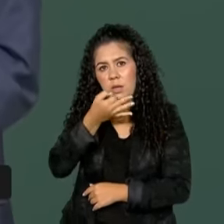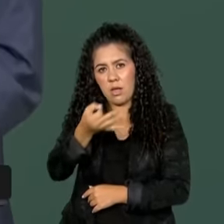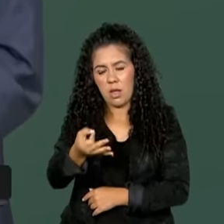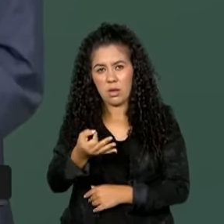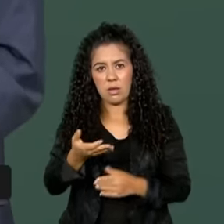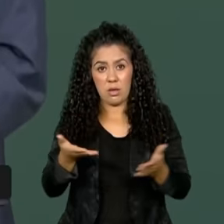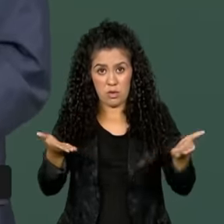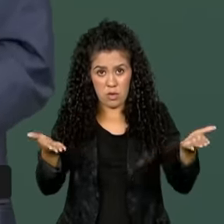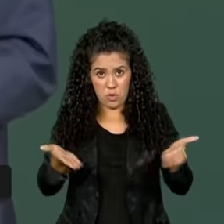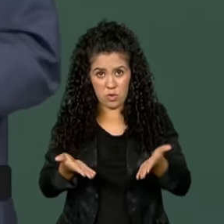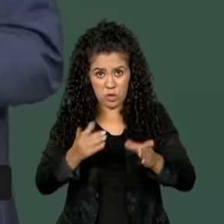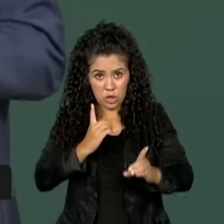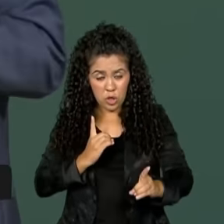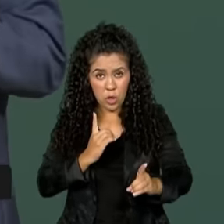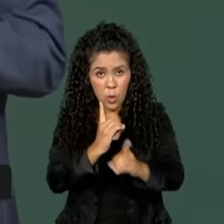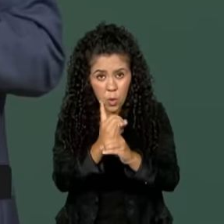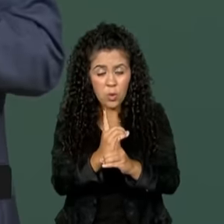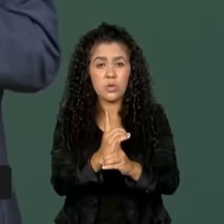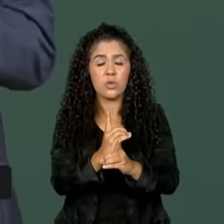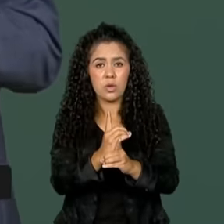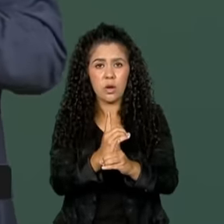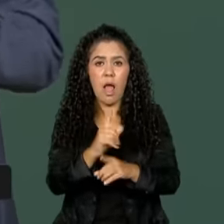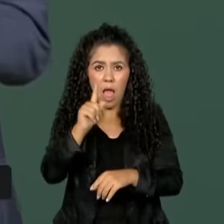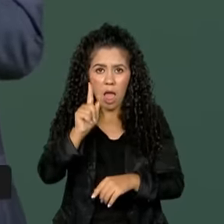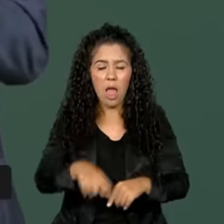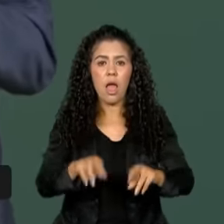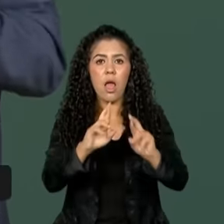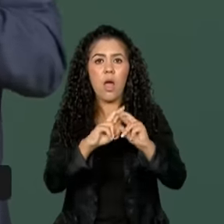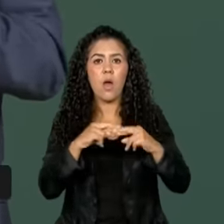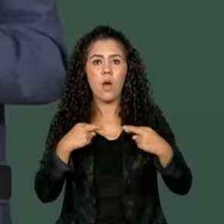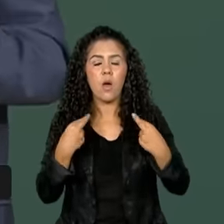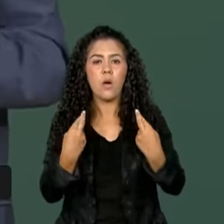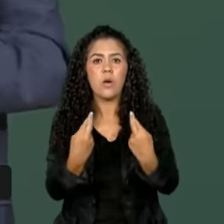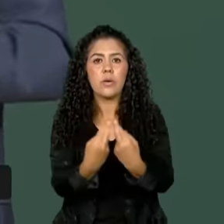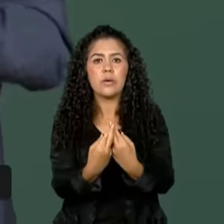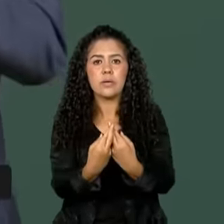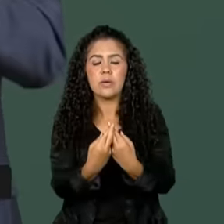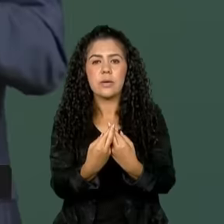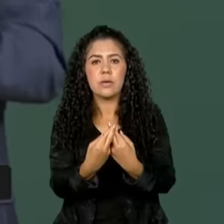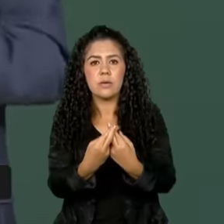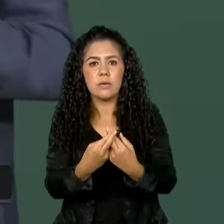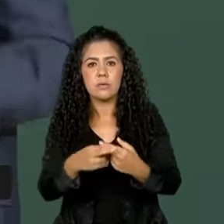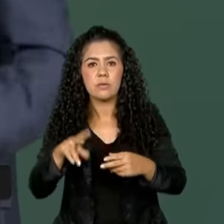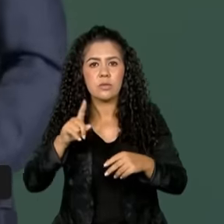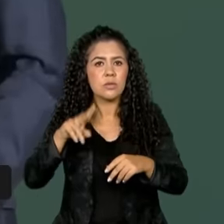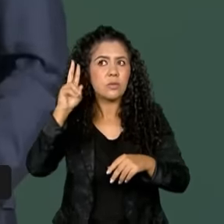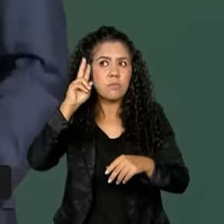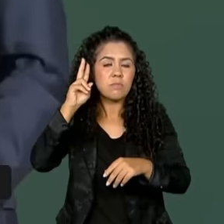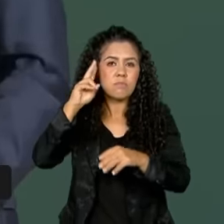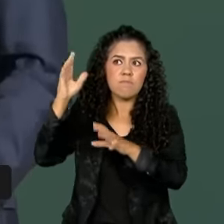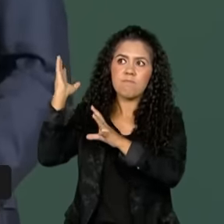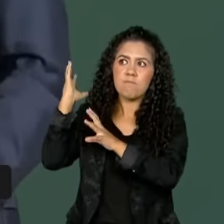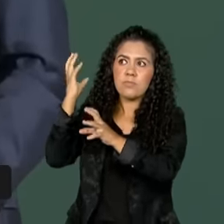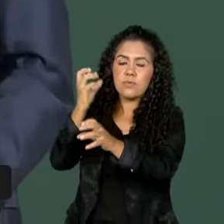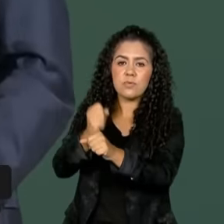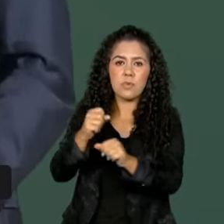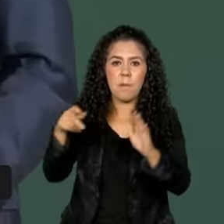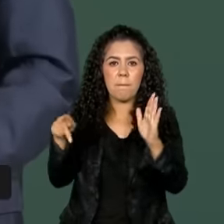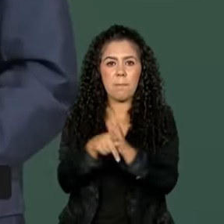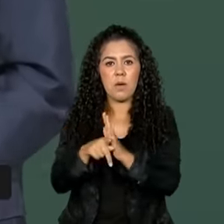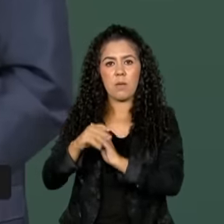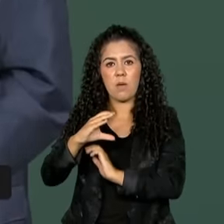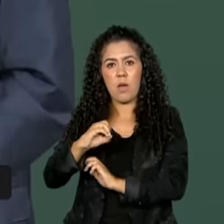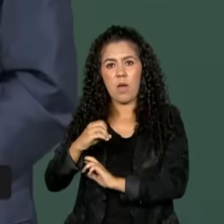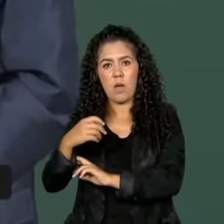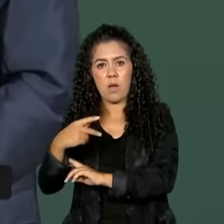hoje é uma reunião sem precedente na história das COPs.